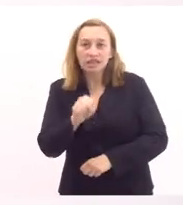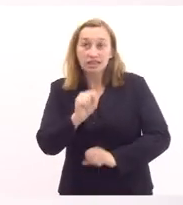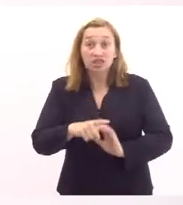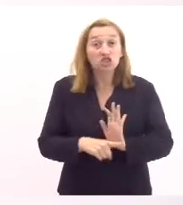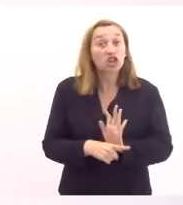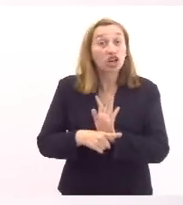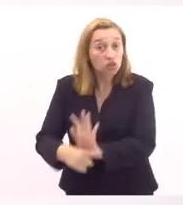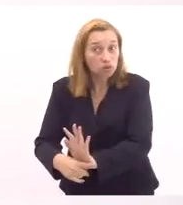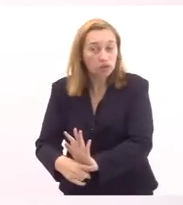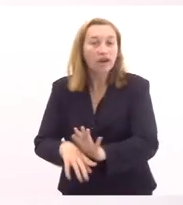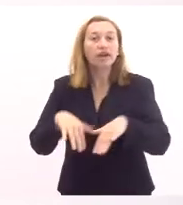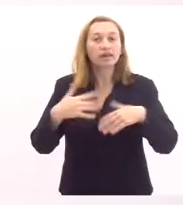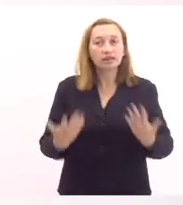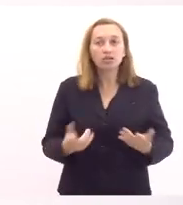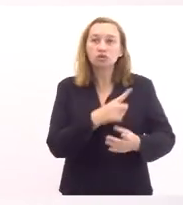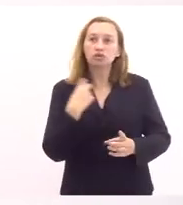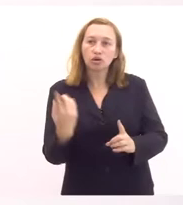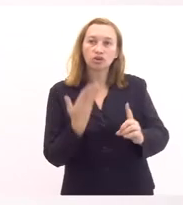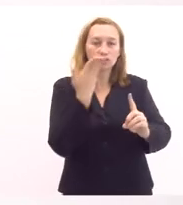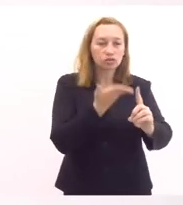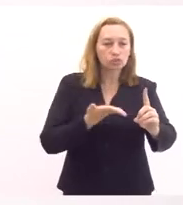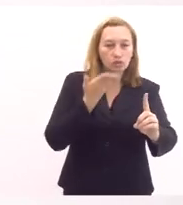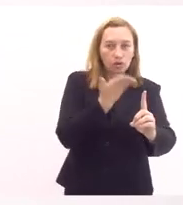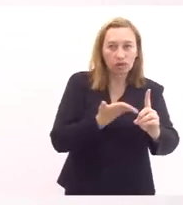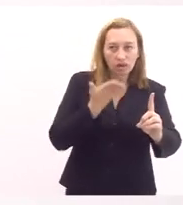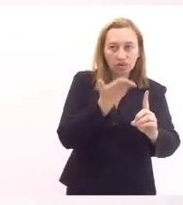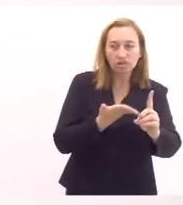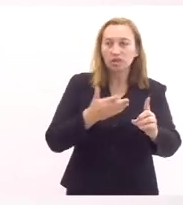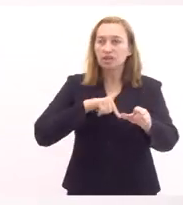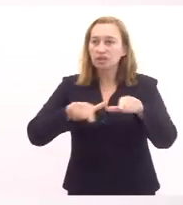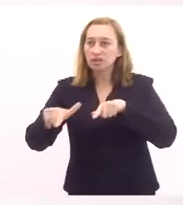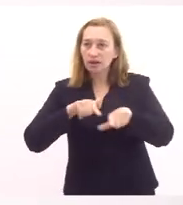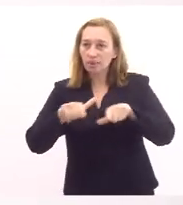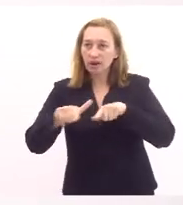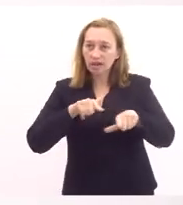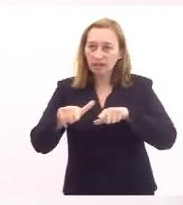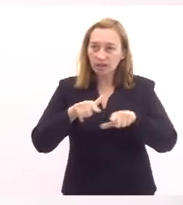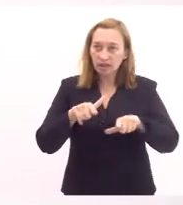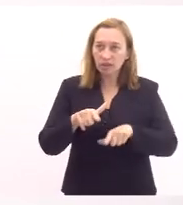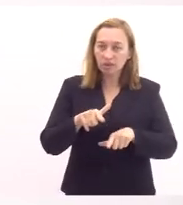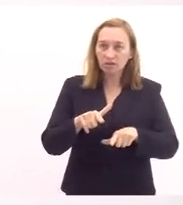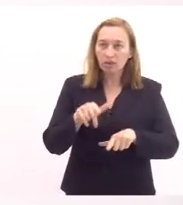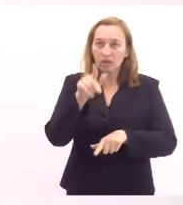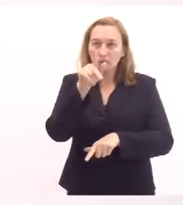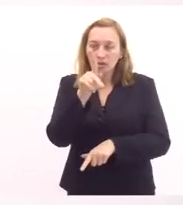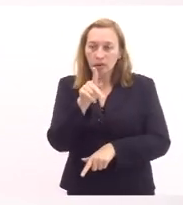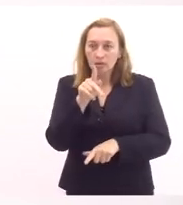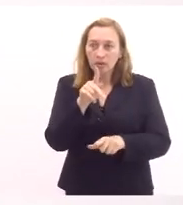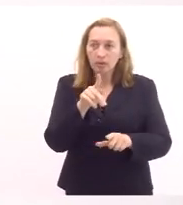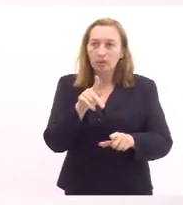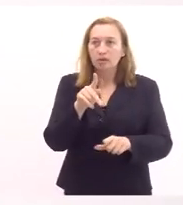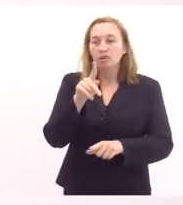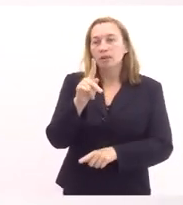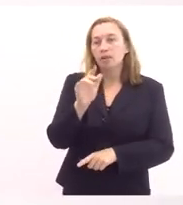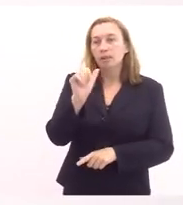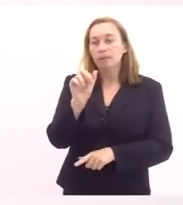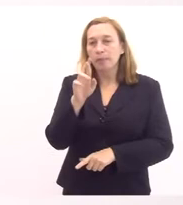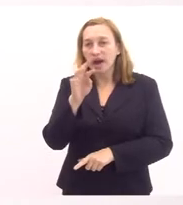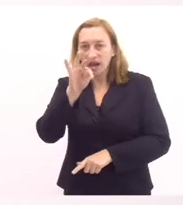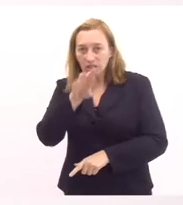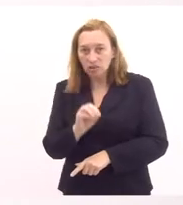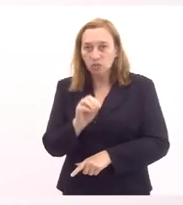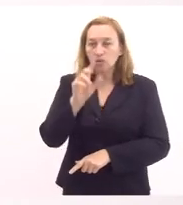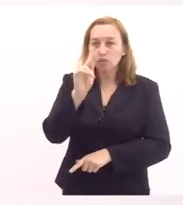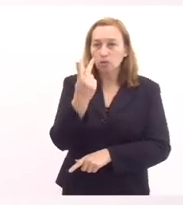assistência então nós Douglas estamos aí trabalhando em prol do parto humanizado da assistência humanizada ao Nascimento como eu costumo o